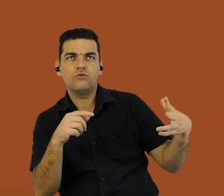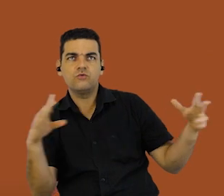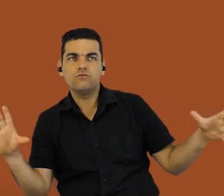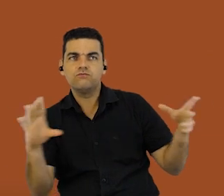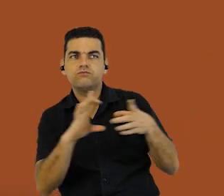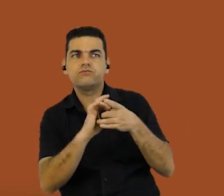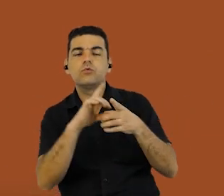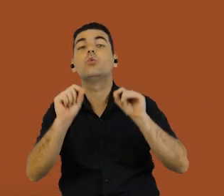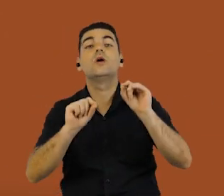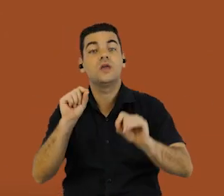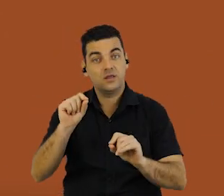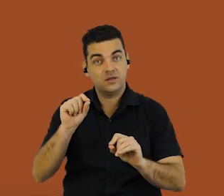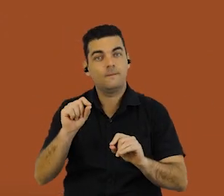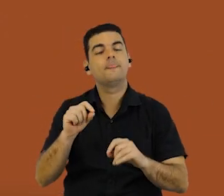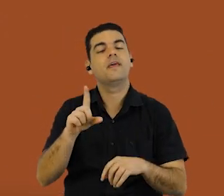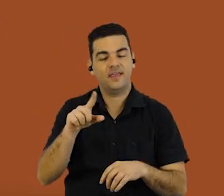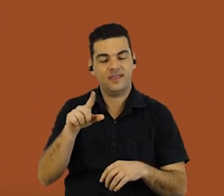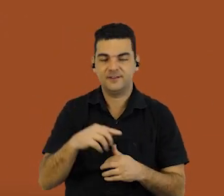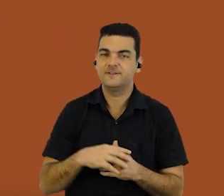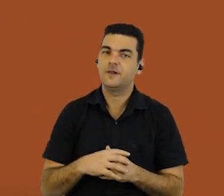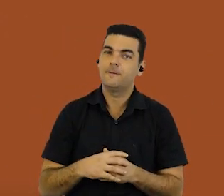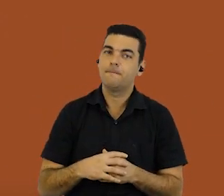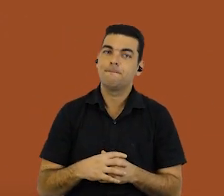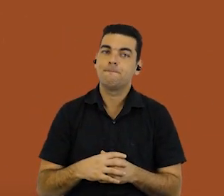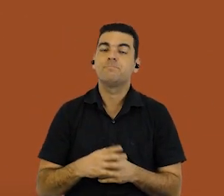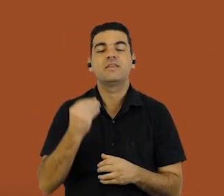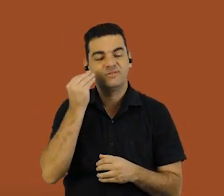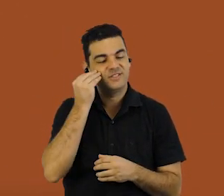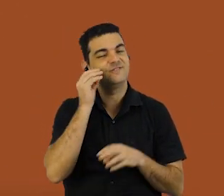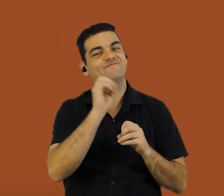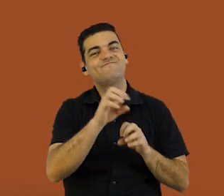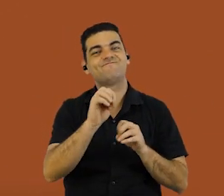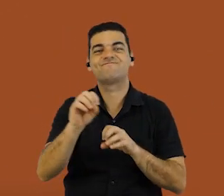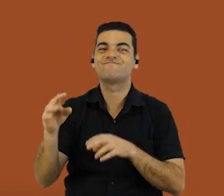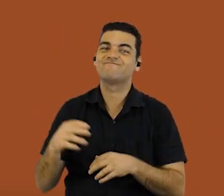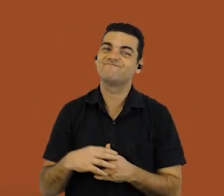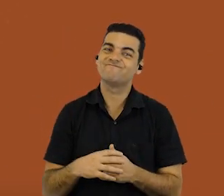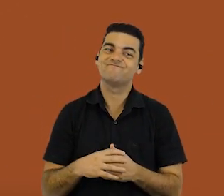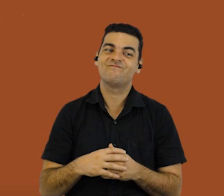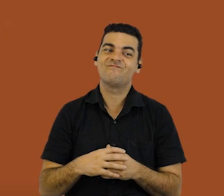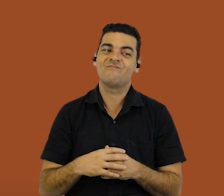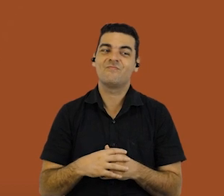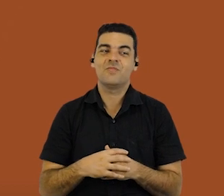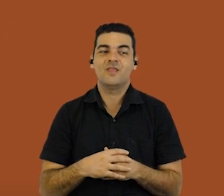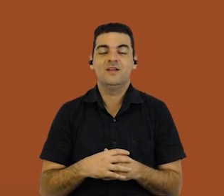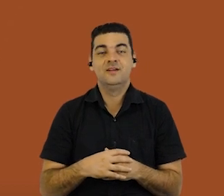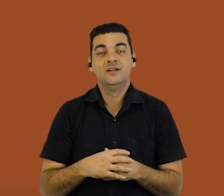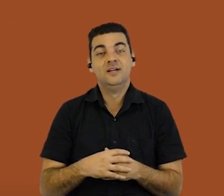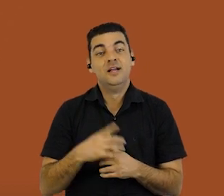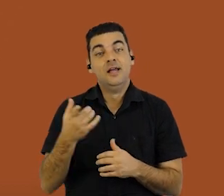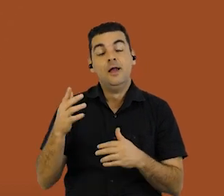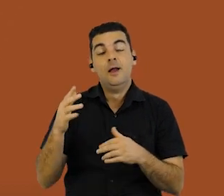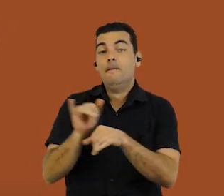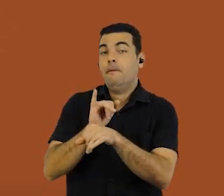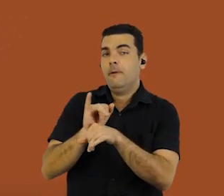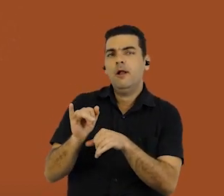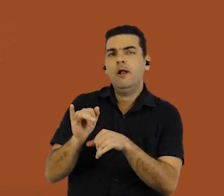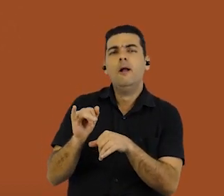oferece em termos de riqueza. A gente tenta passar isso, então, nessas atividades que a gente faz. E essas